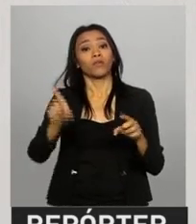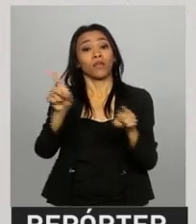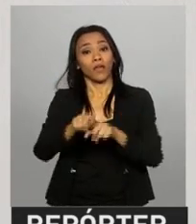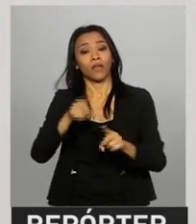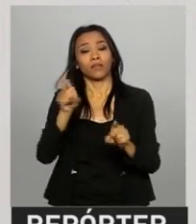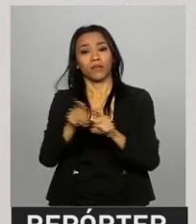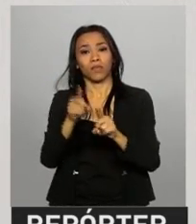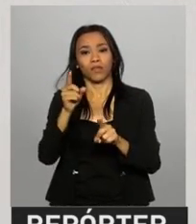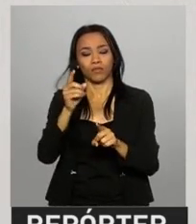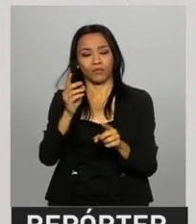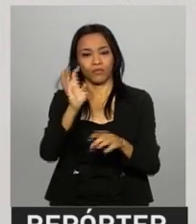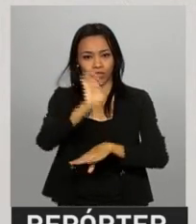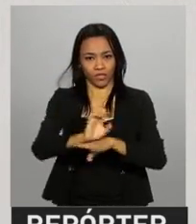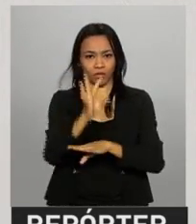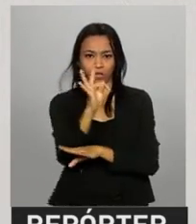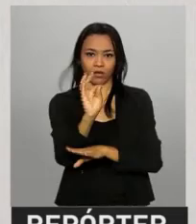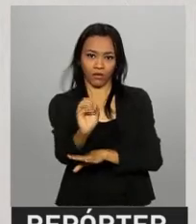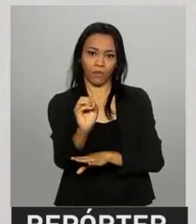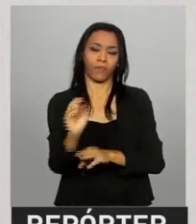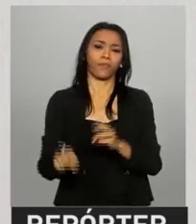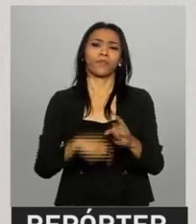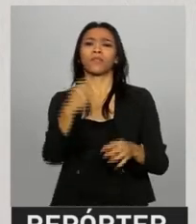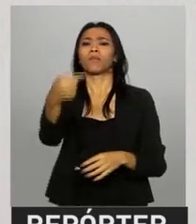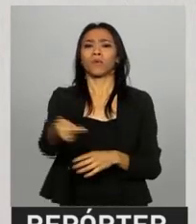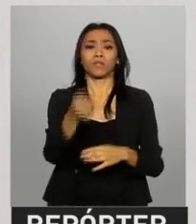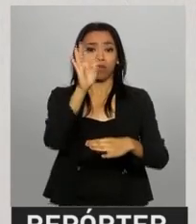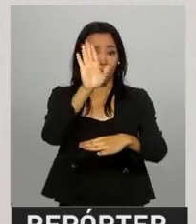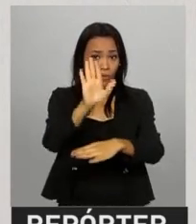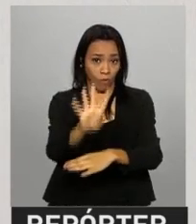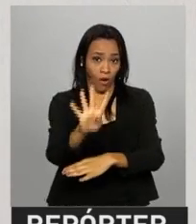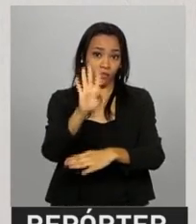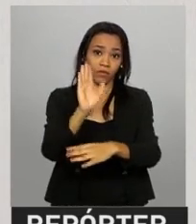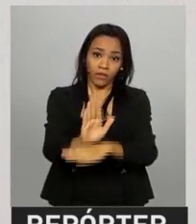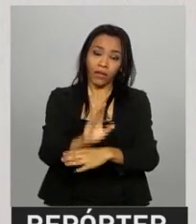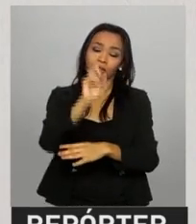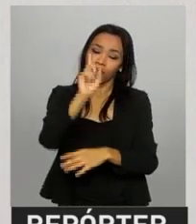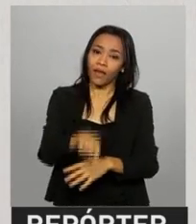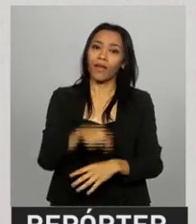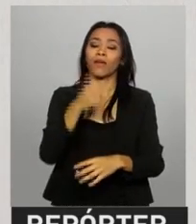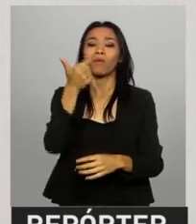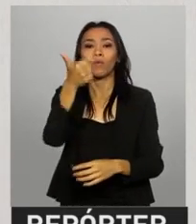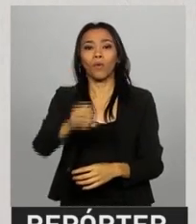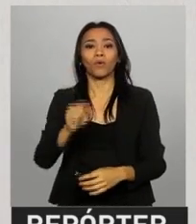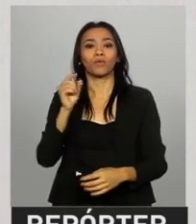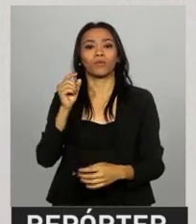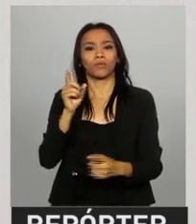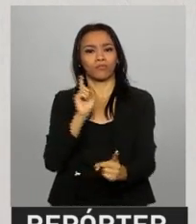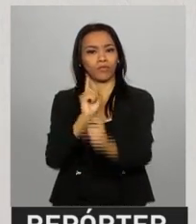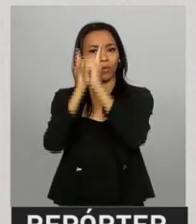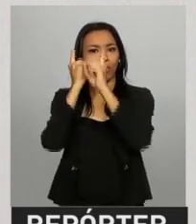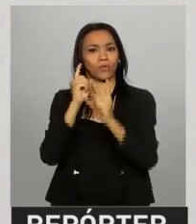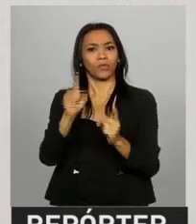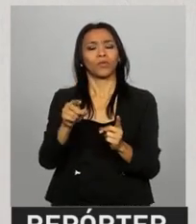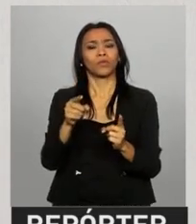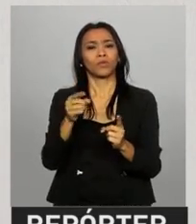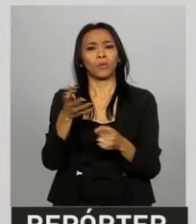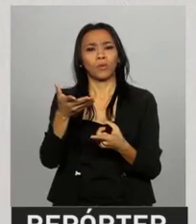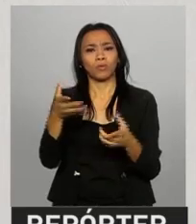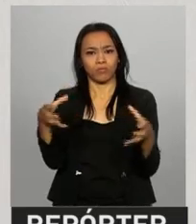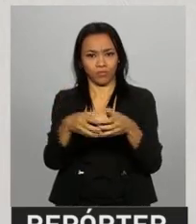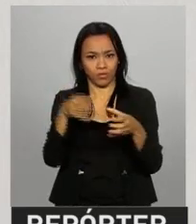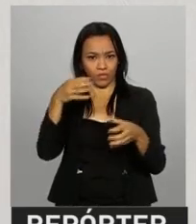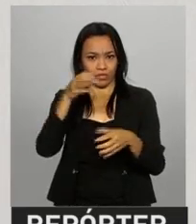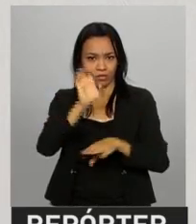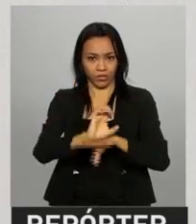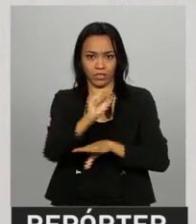PSDB do Tocantins. Às 16h, a agenda é com o deputado federal Mauro Mariani, do PMDB de Santa Catarina. E